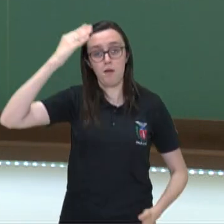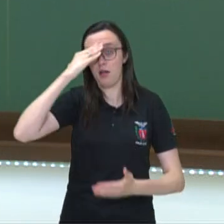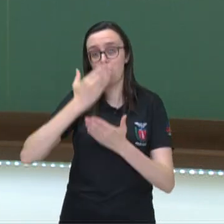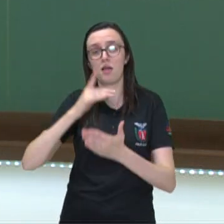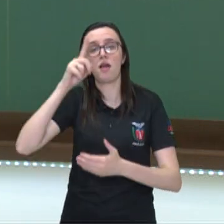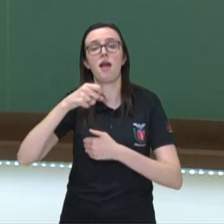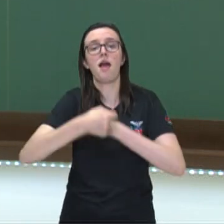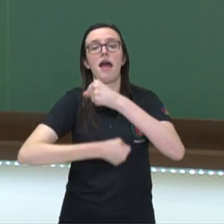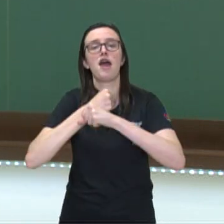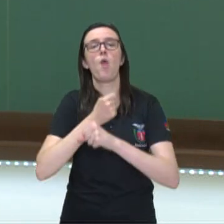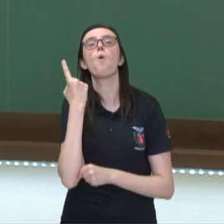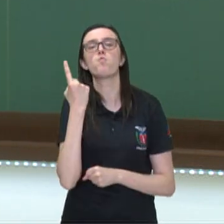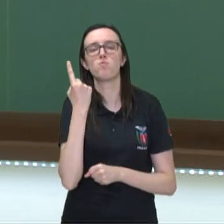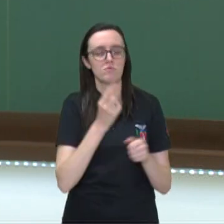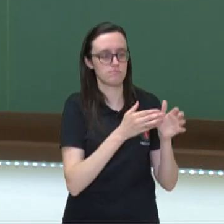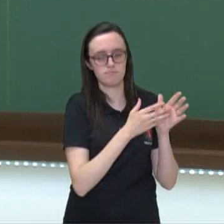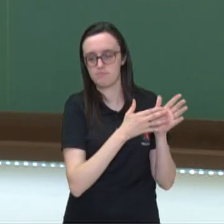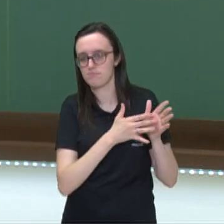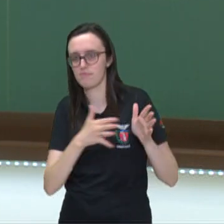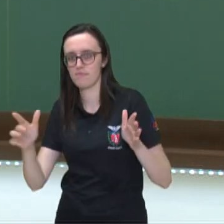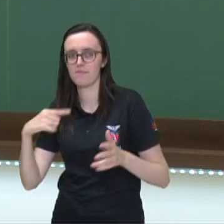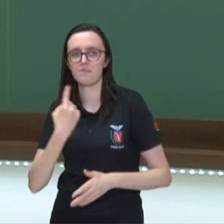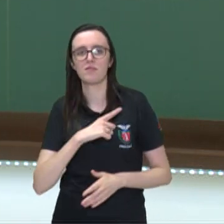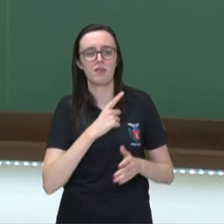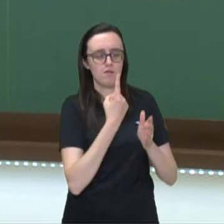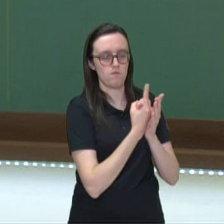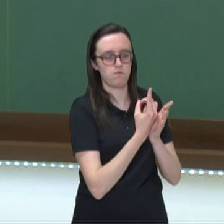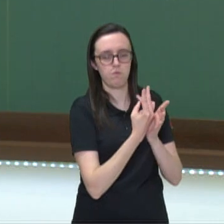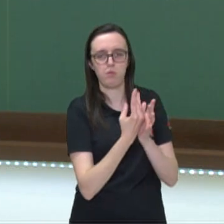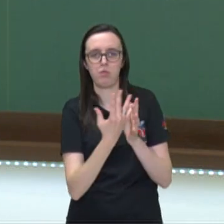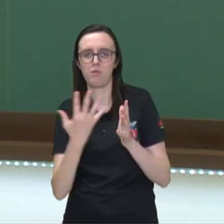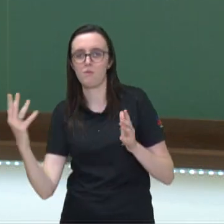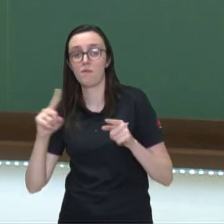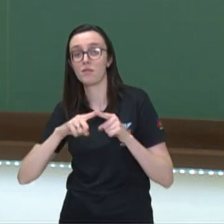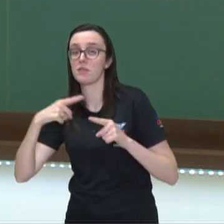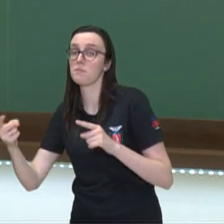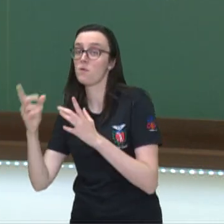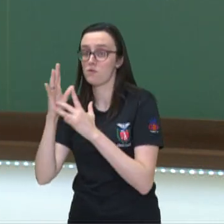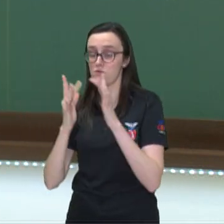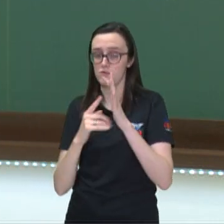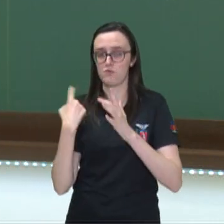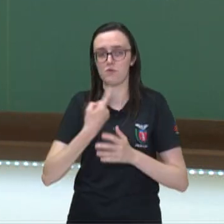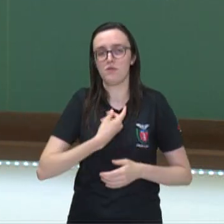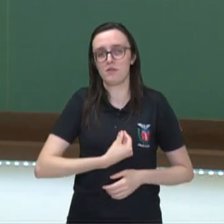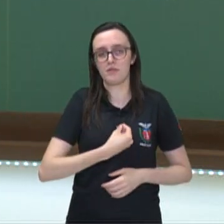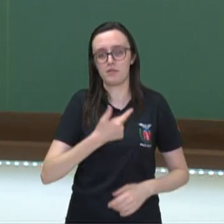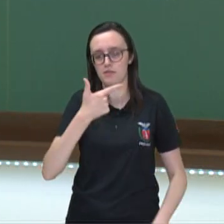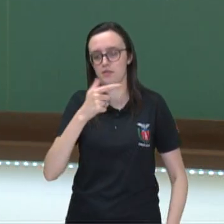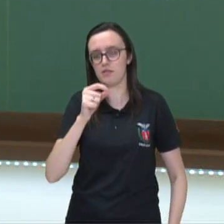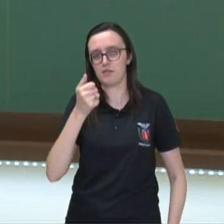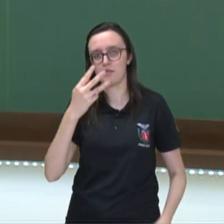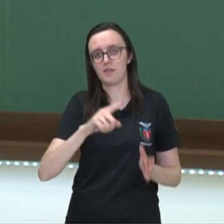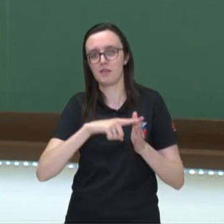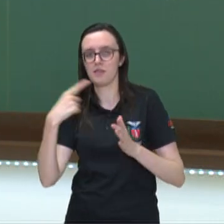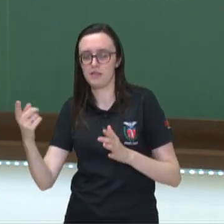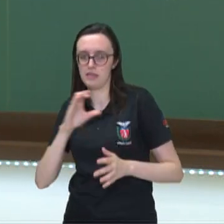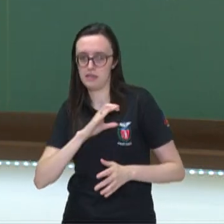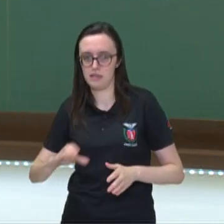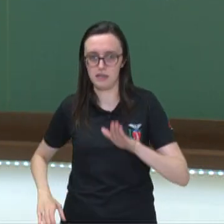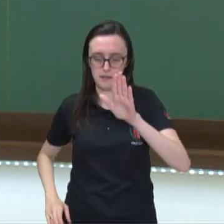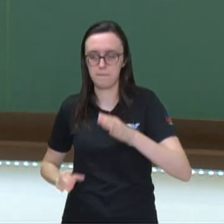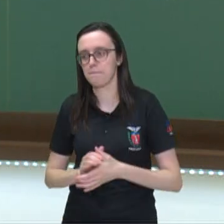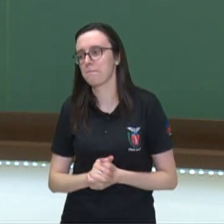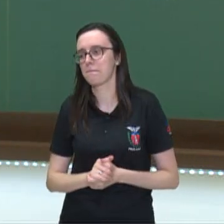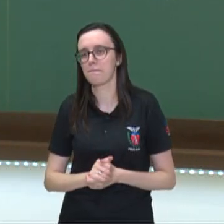1. Então, a partir dali, nós temos 1, 2, 3, depois de Cristo. Nós estamos em 2013 depois de Cristo. Por exemplo,